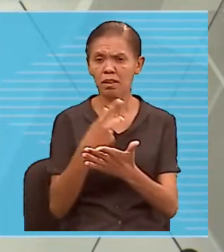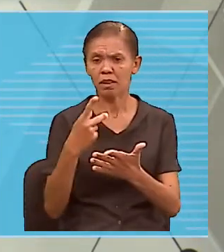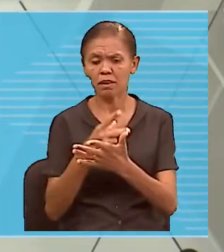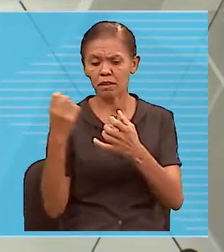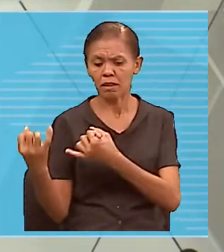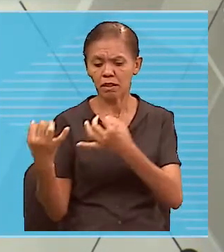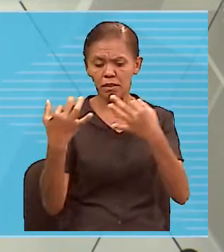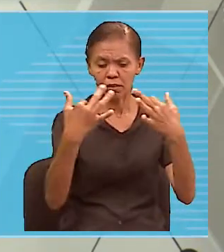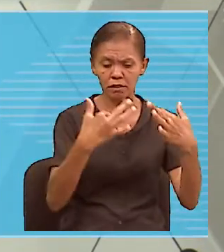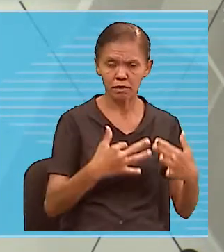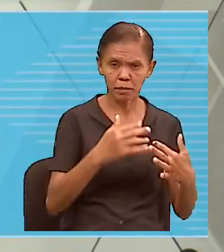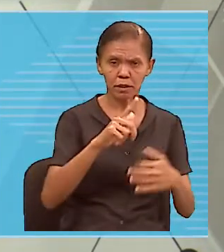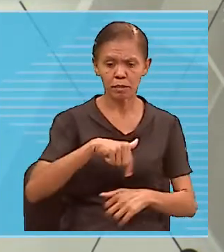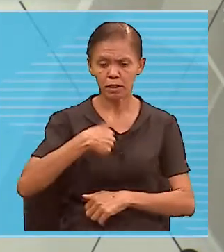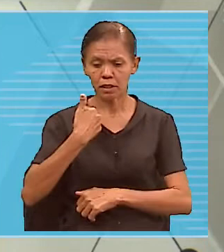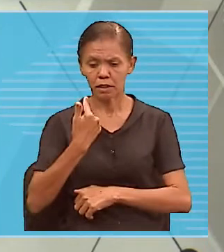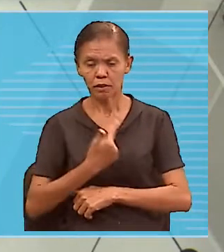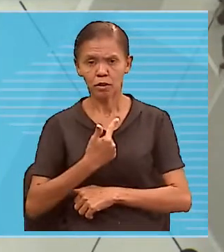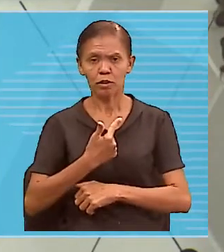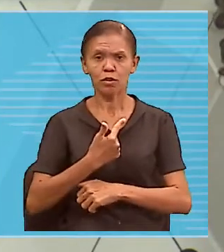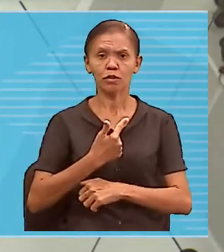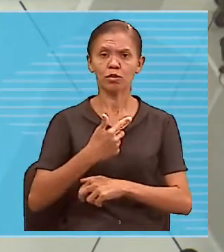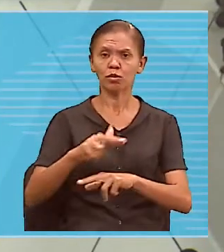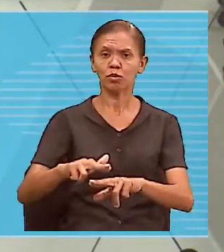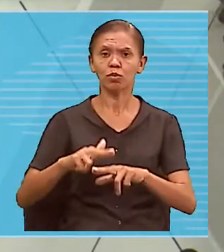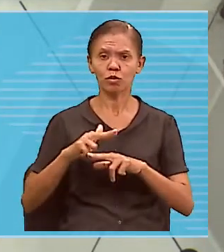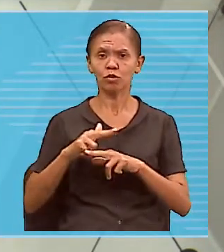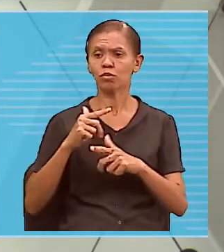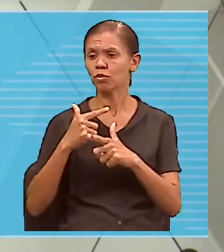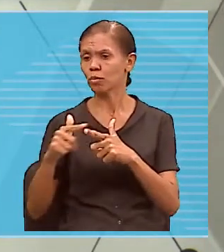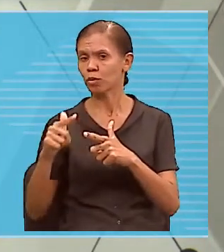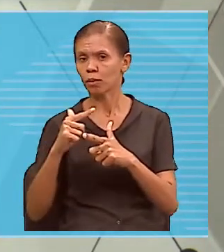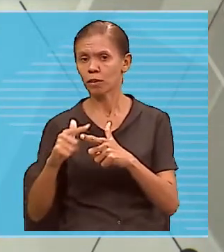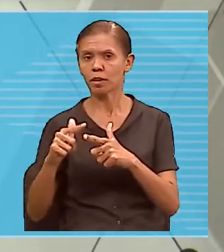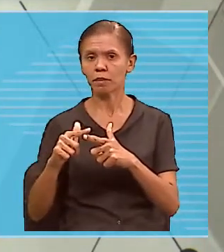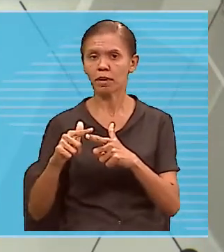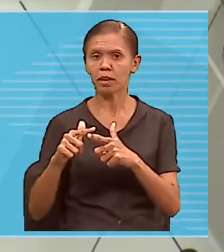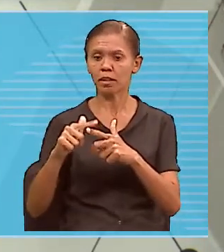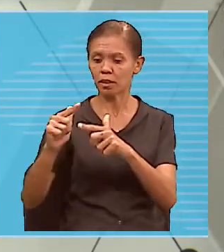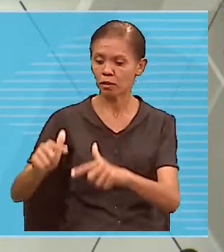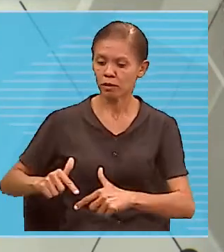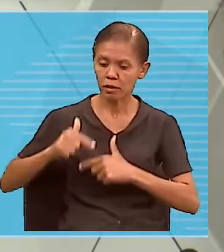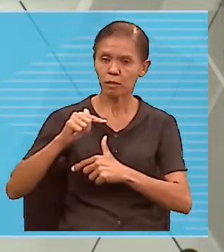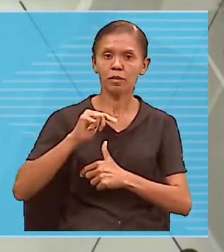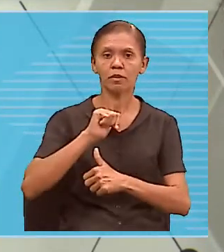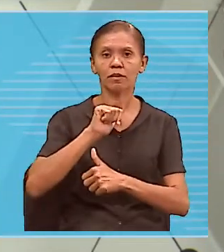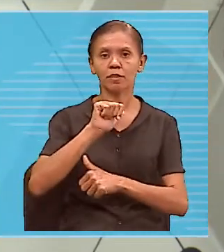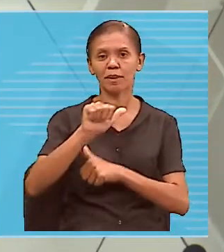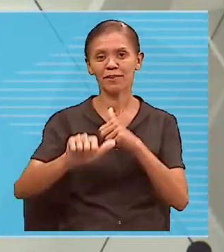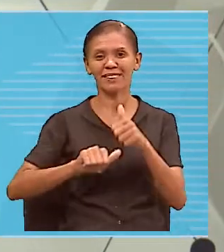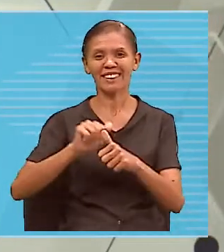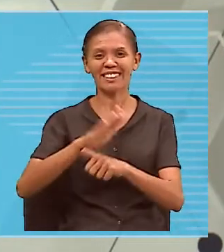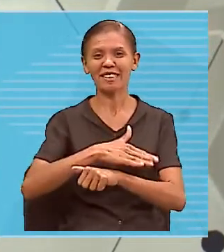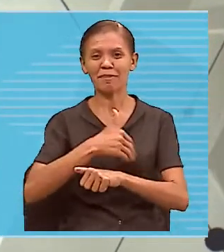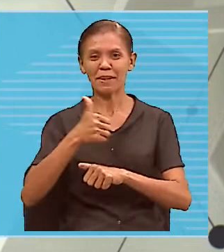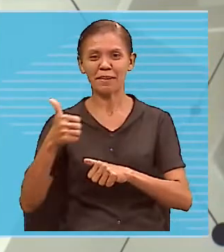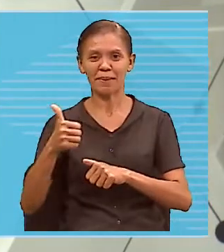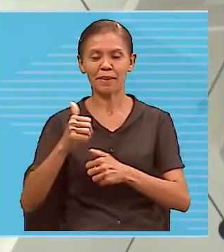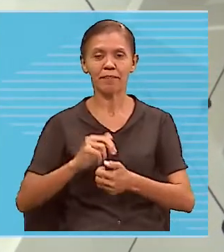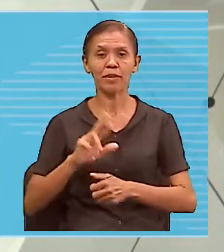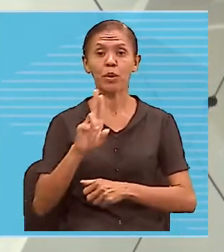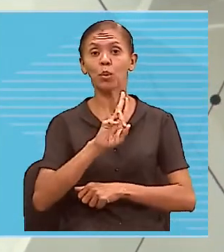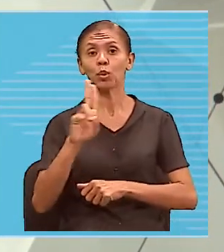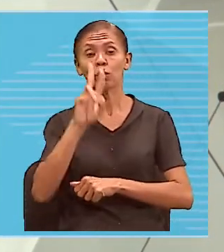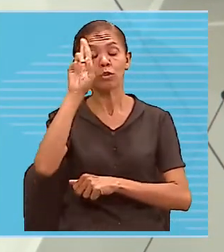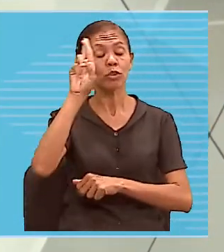direitinho pra gente o que aconteceu e busca melhorar juntamente com a nossa equipe, com a equipe gestora. Que massa! E como é o nome desse gestor,